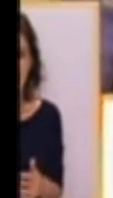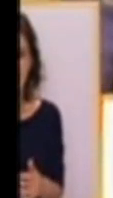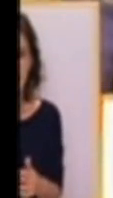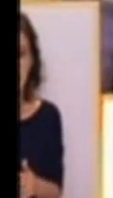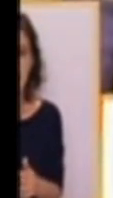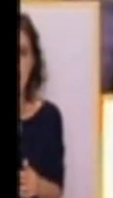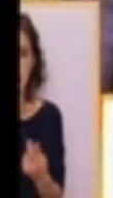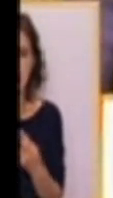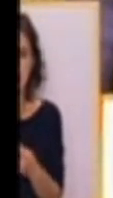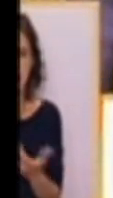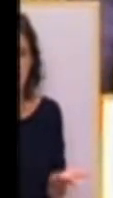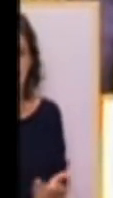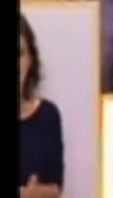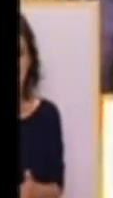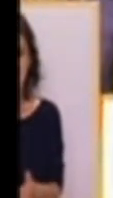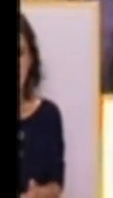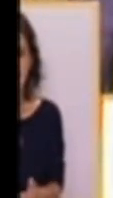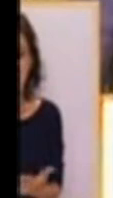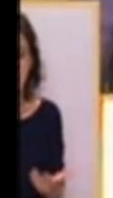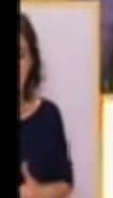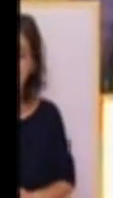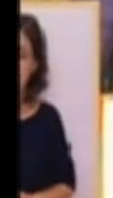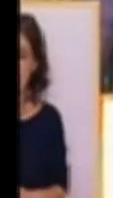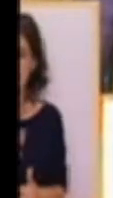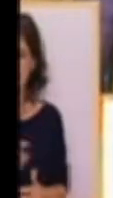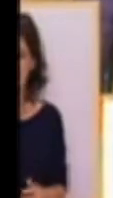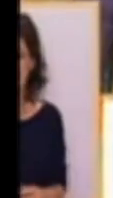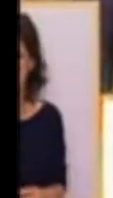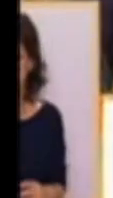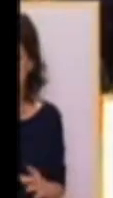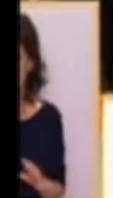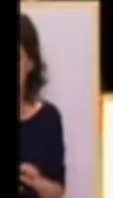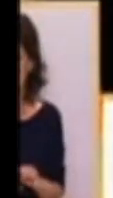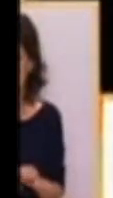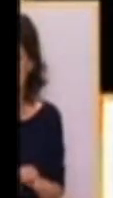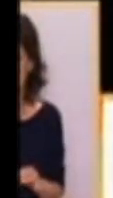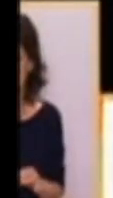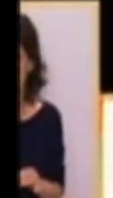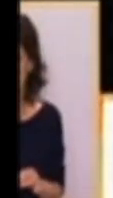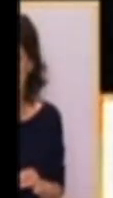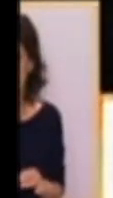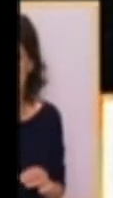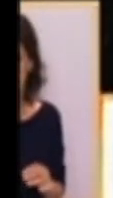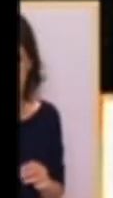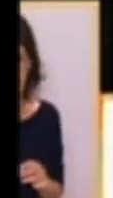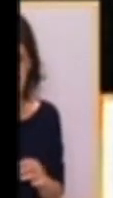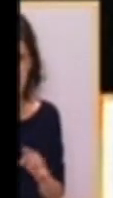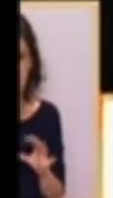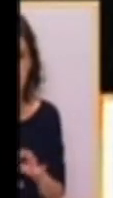pé de ti é... Ah, coitadinha da Beyoncé, tomara tu, filhinha. Olha para isto, sempre engano. Portanto, e tu